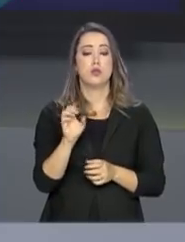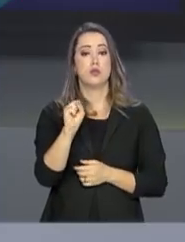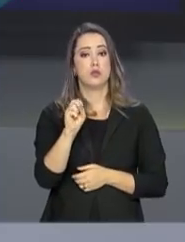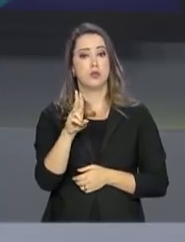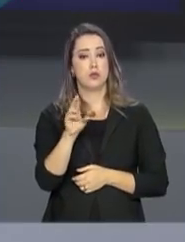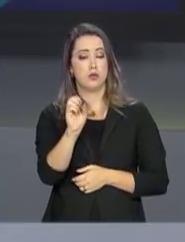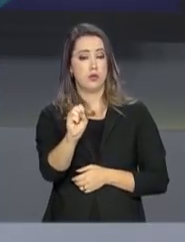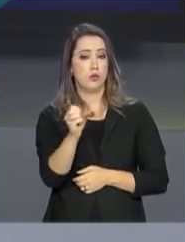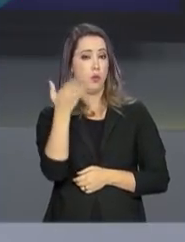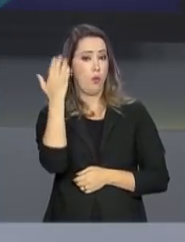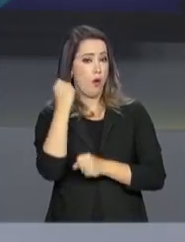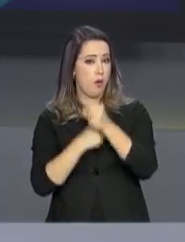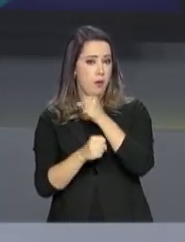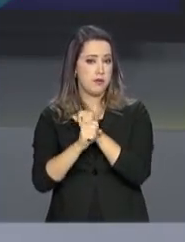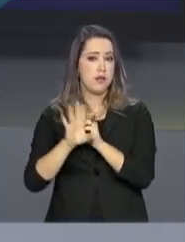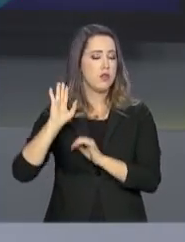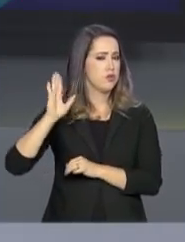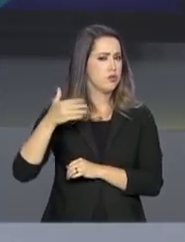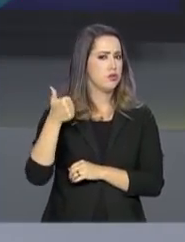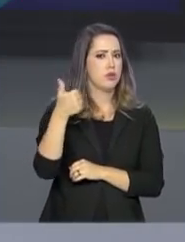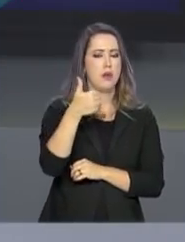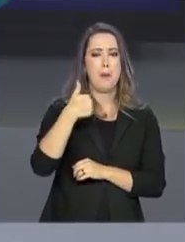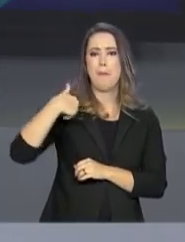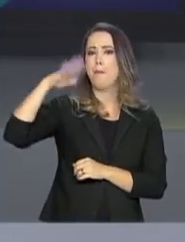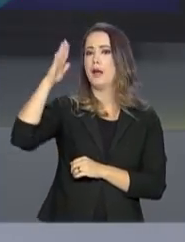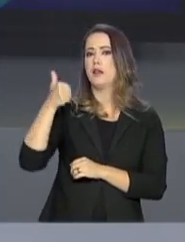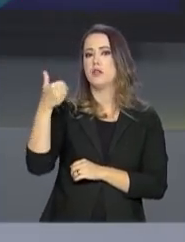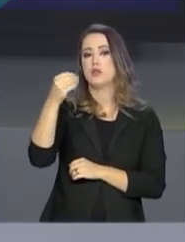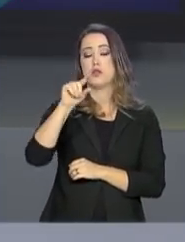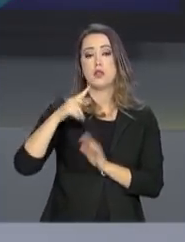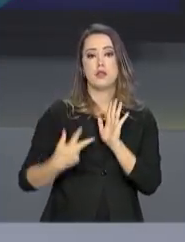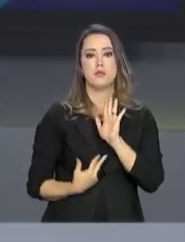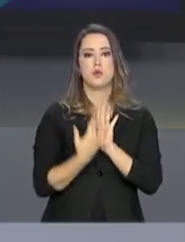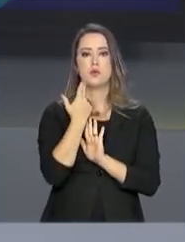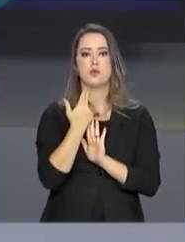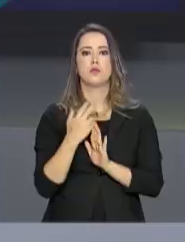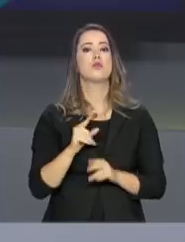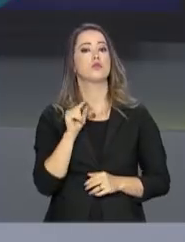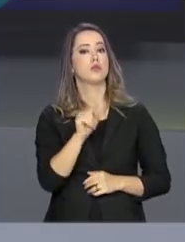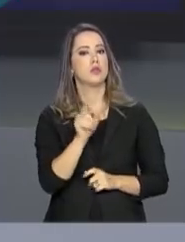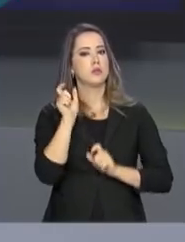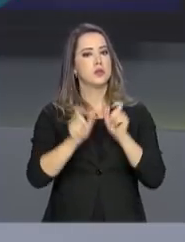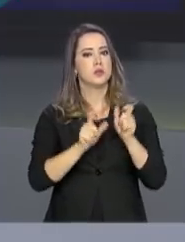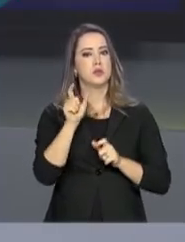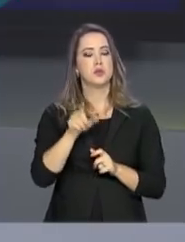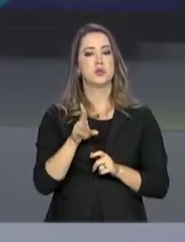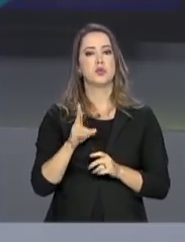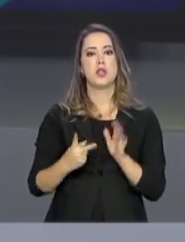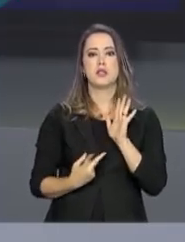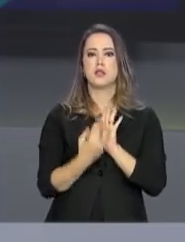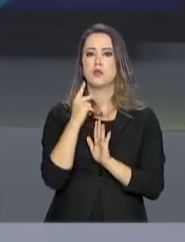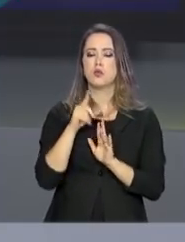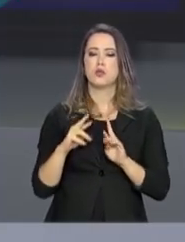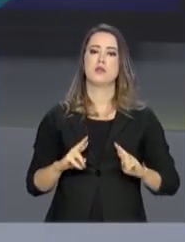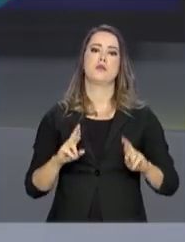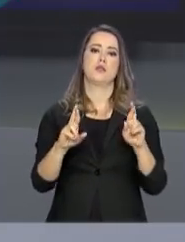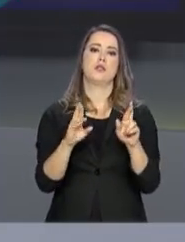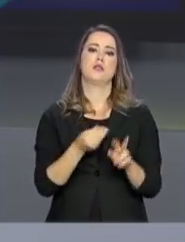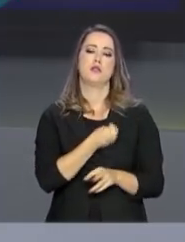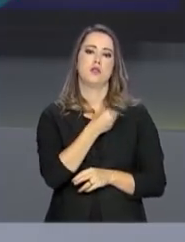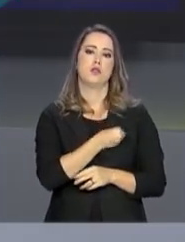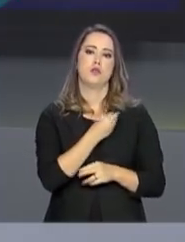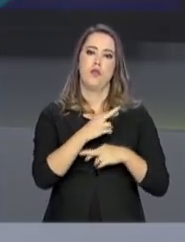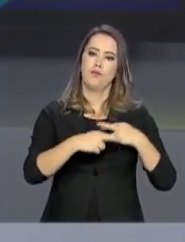2017 foram realizados mais de 10 mil procedimentos desse tipo para muita gente a cirurgia é a esperança de um